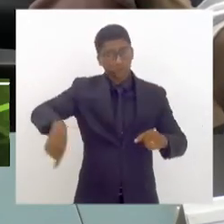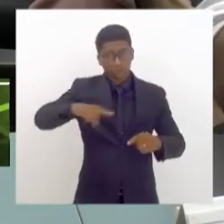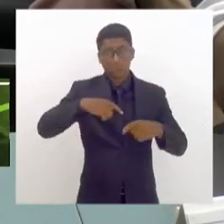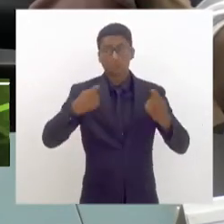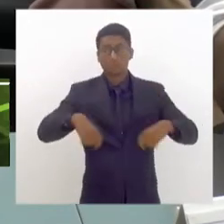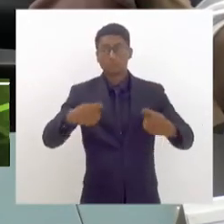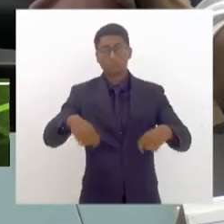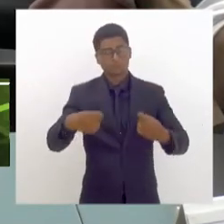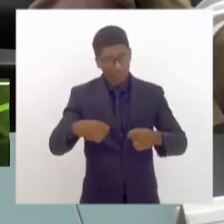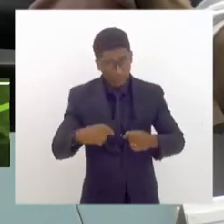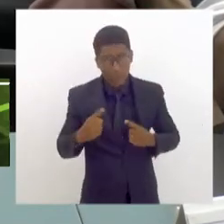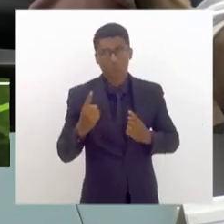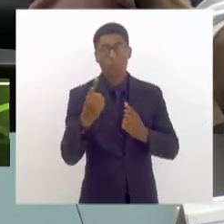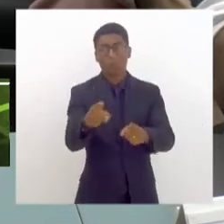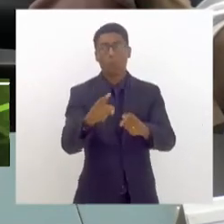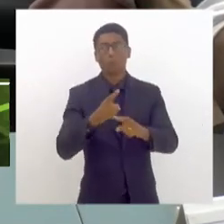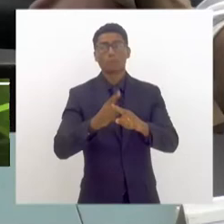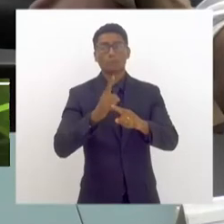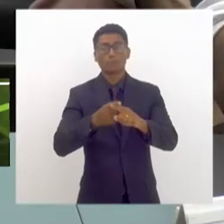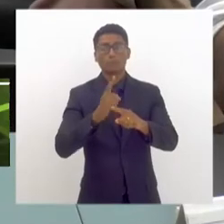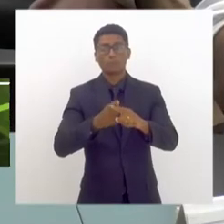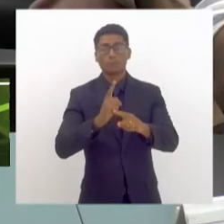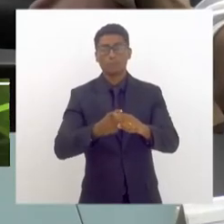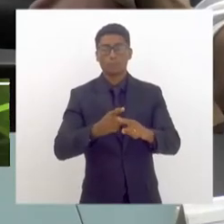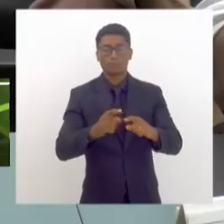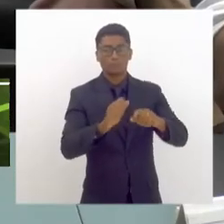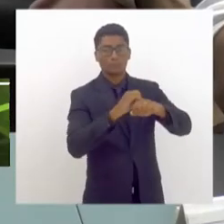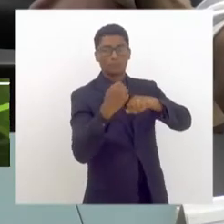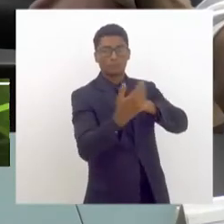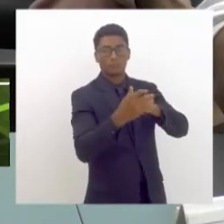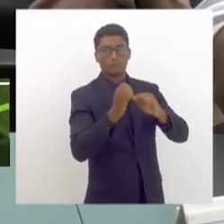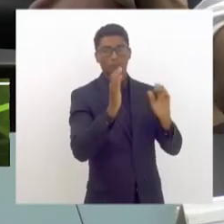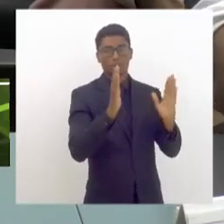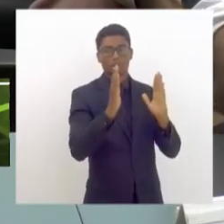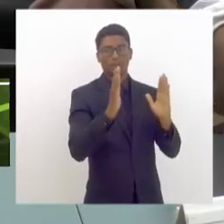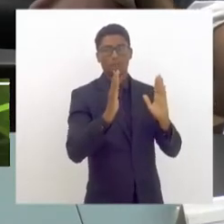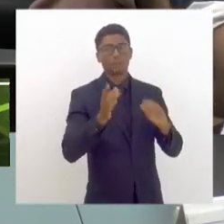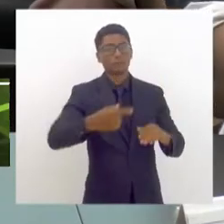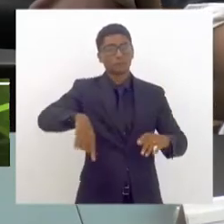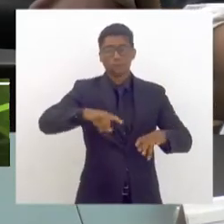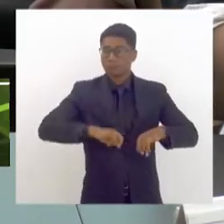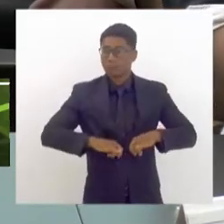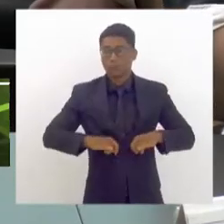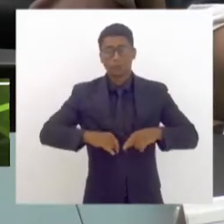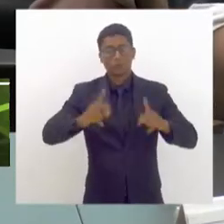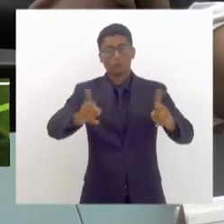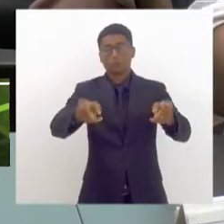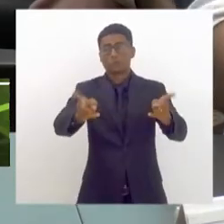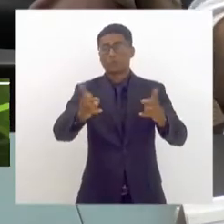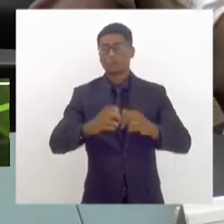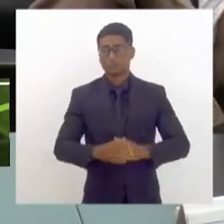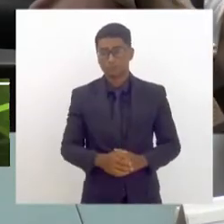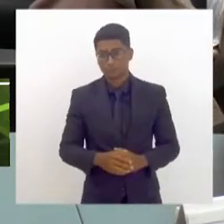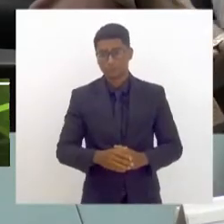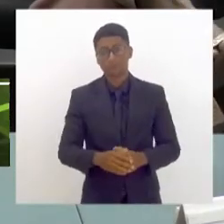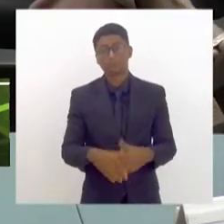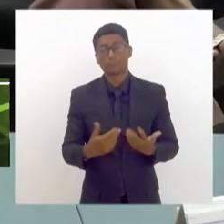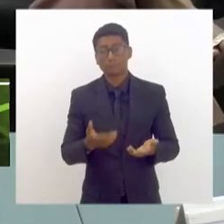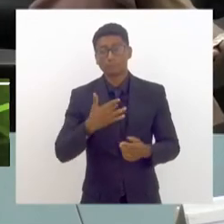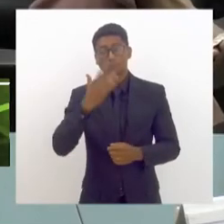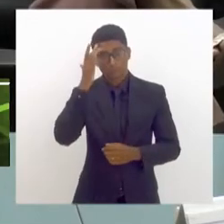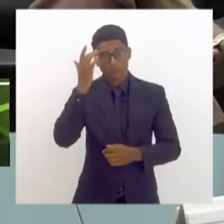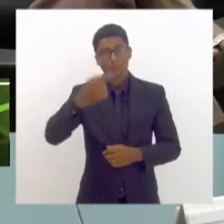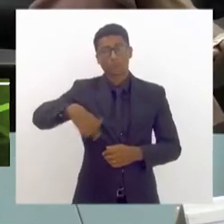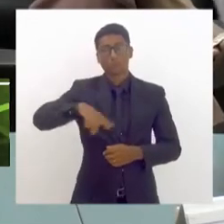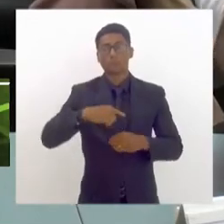mais, principalmente depois do período da pandemia, que a gente sofre, enfim, com tudo isso. Então, acredito que a gente precise,